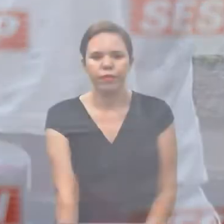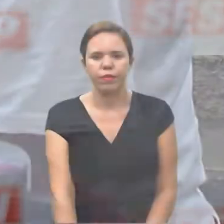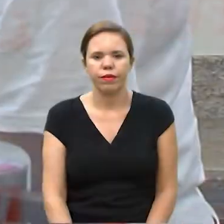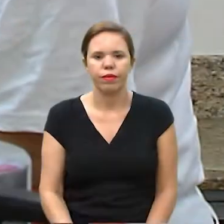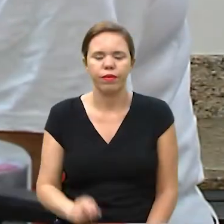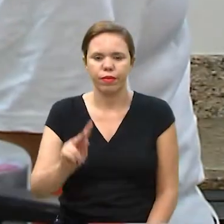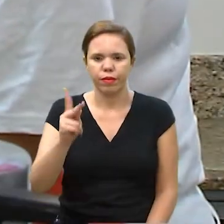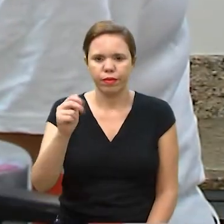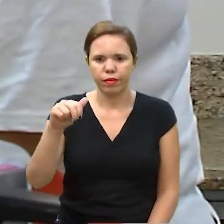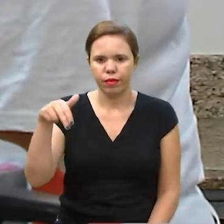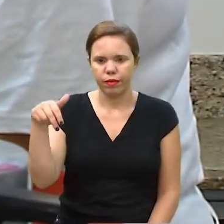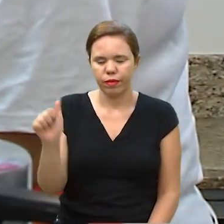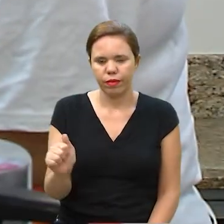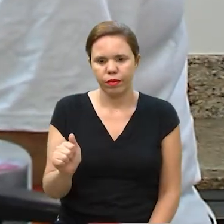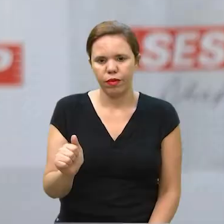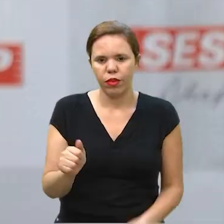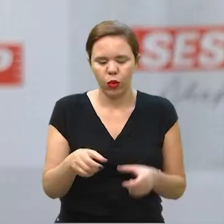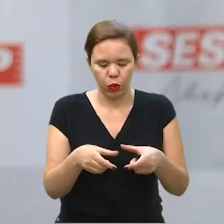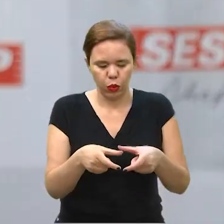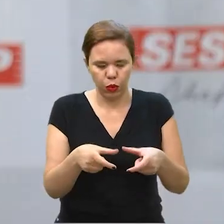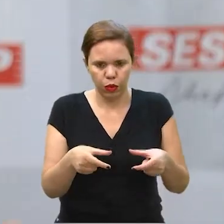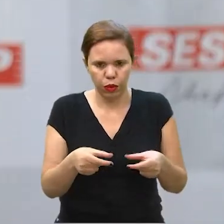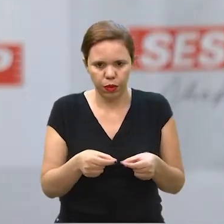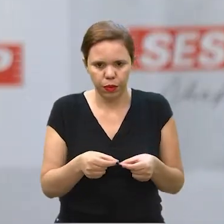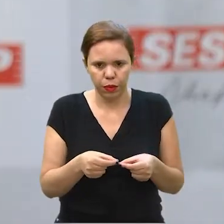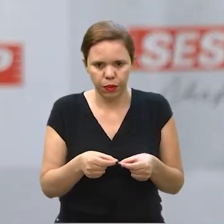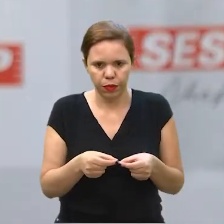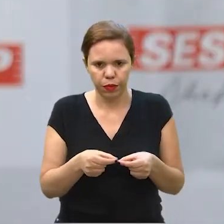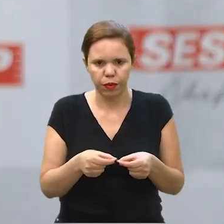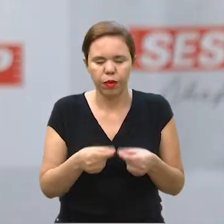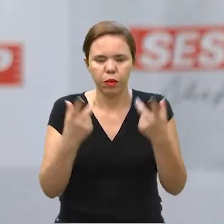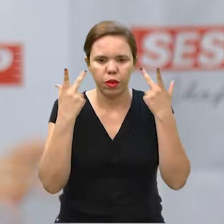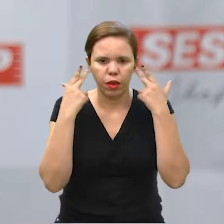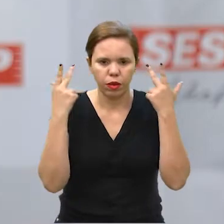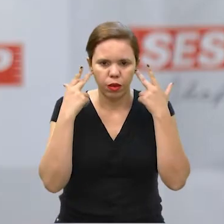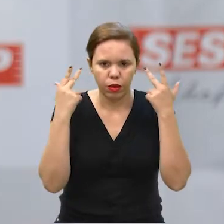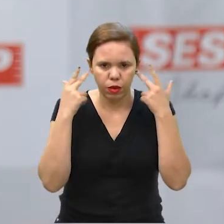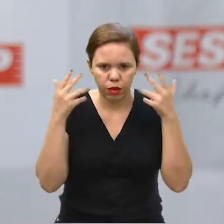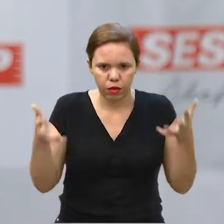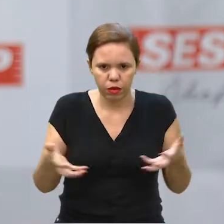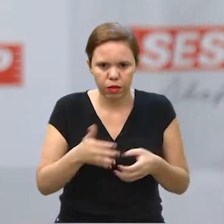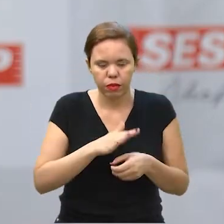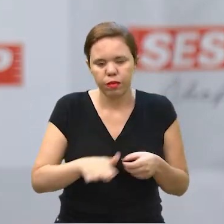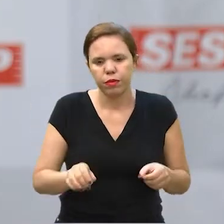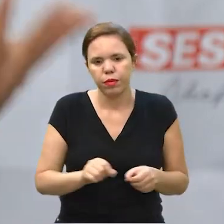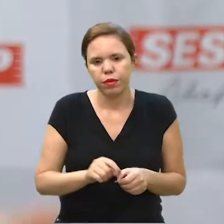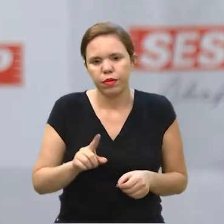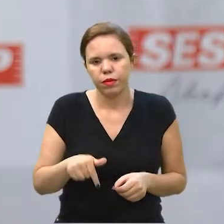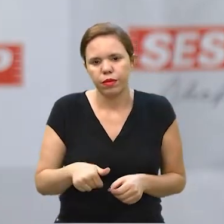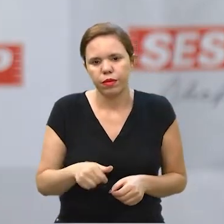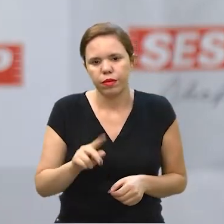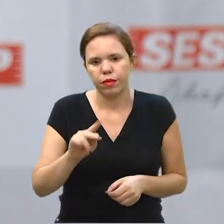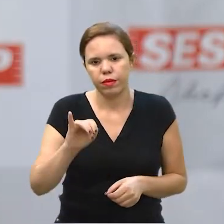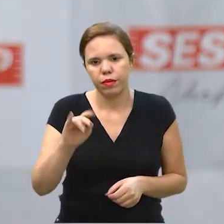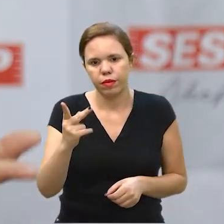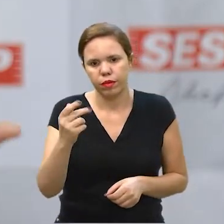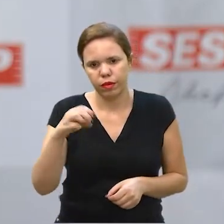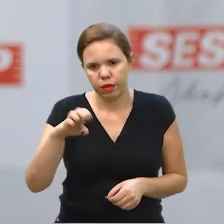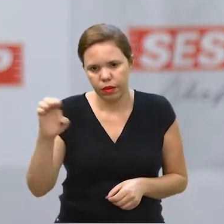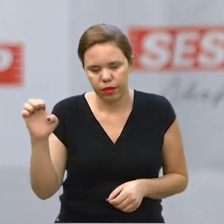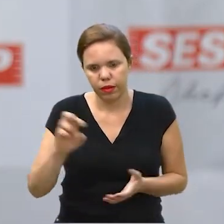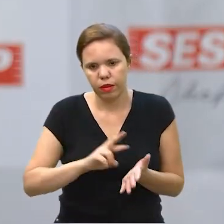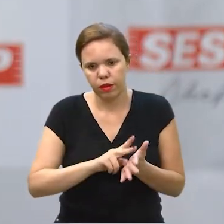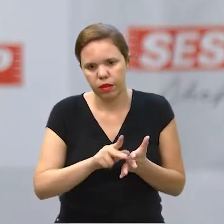A Hanna vai fazer um quibe vegano. A minha receita é um quibe vegano, que eu falo, de inhame, que vai